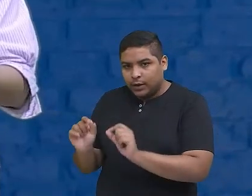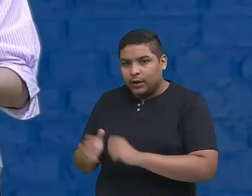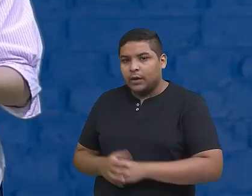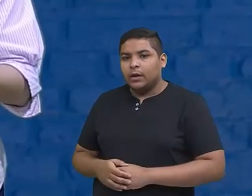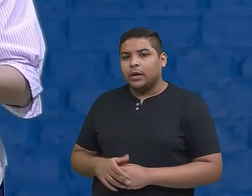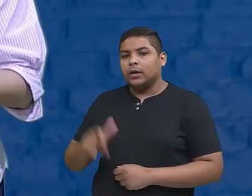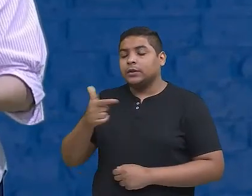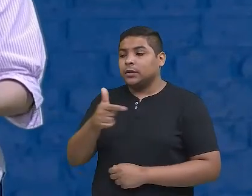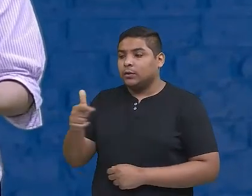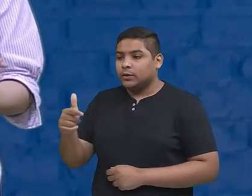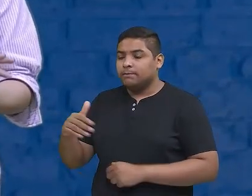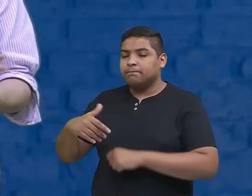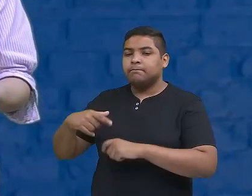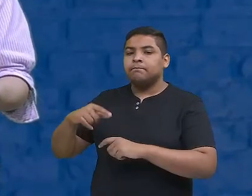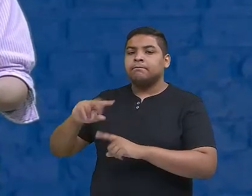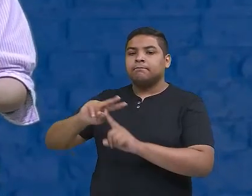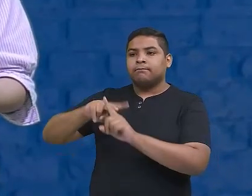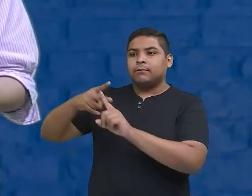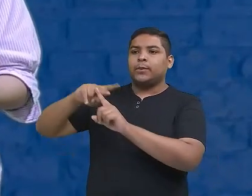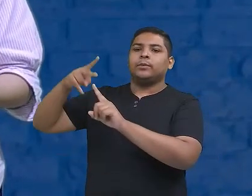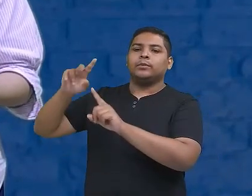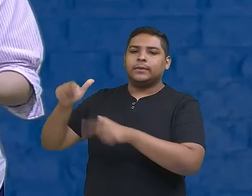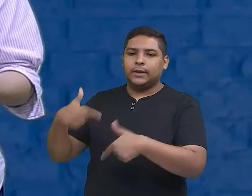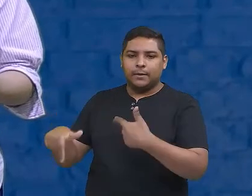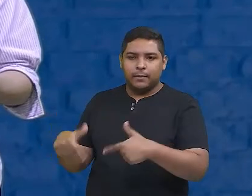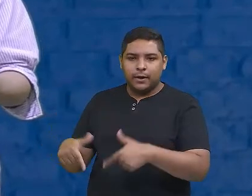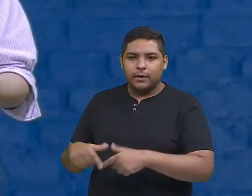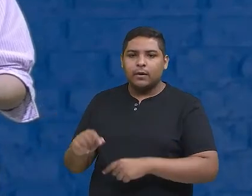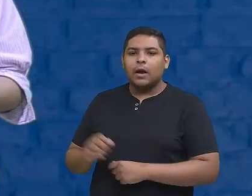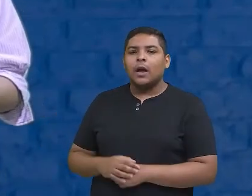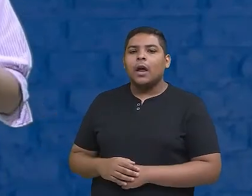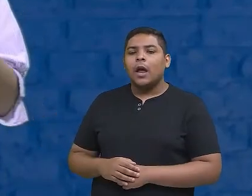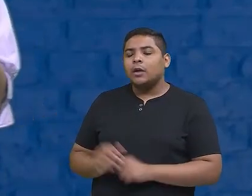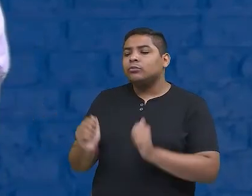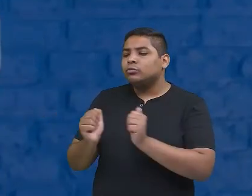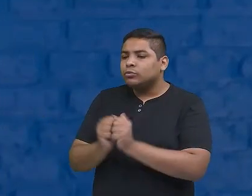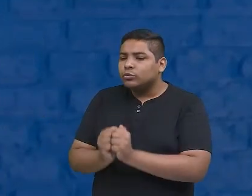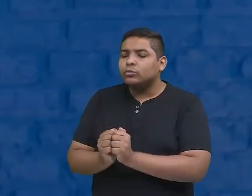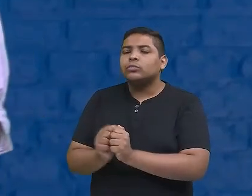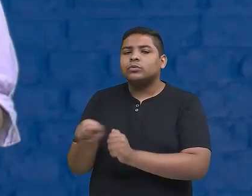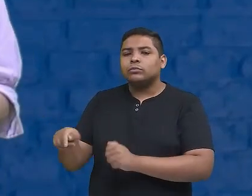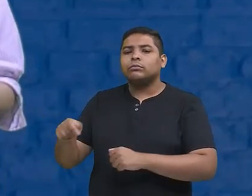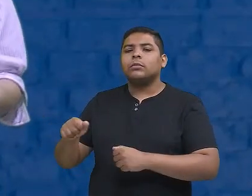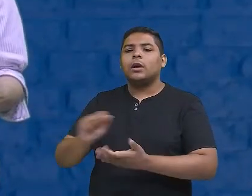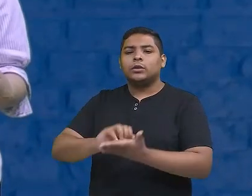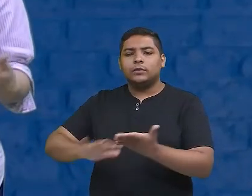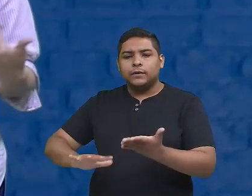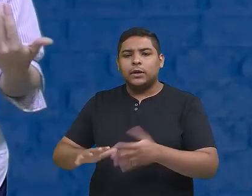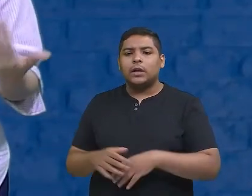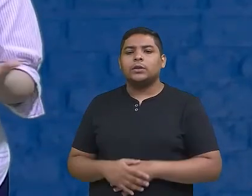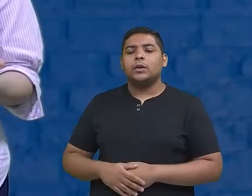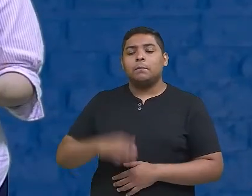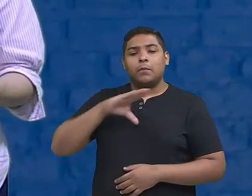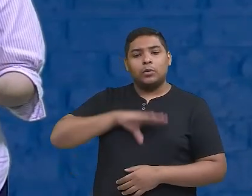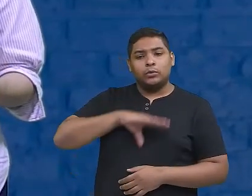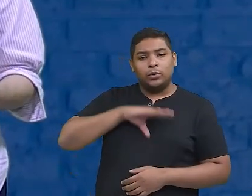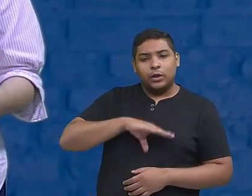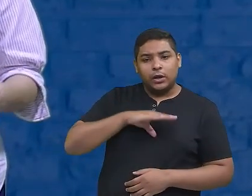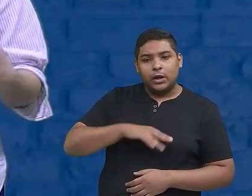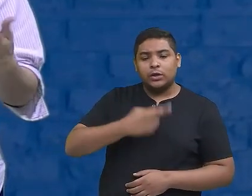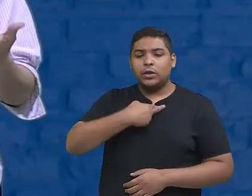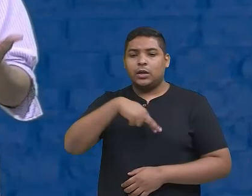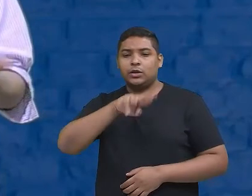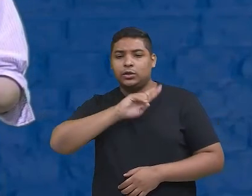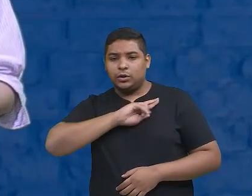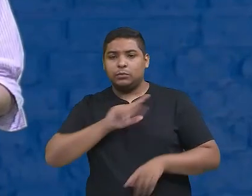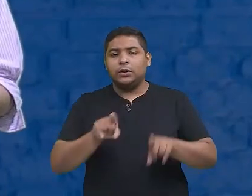um trabalho, e sim, através das atividades de vocês, principalmente português, religião, né? Essas situações